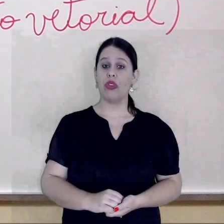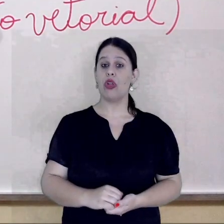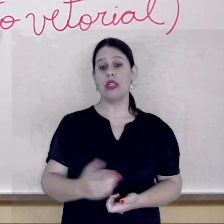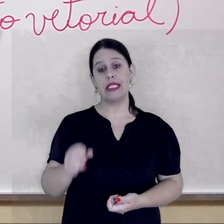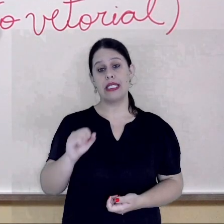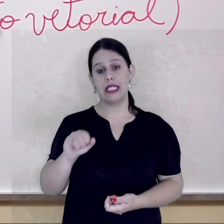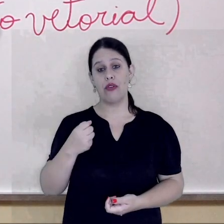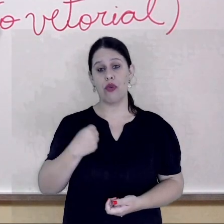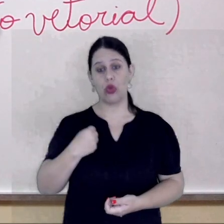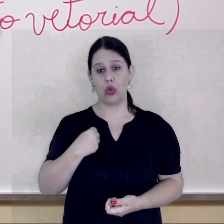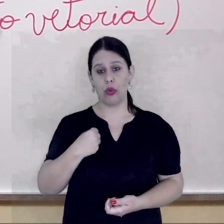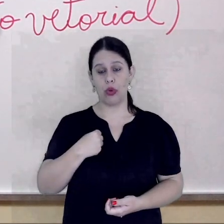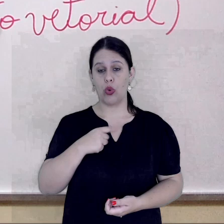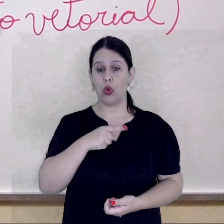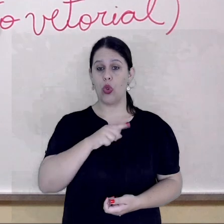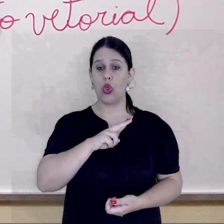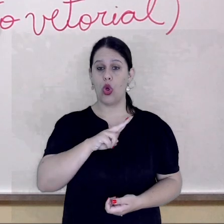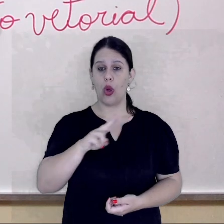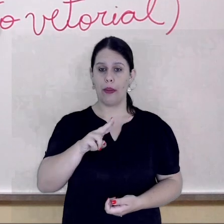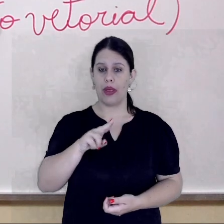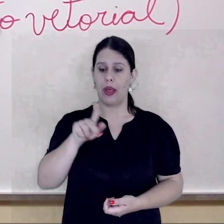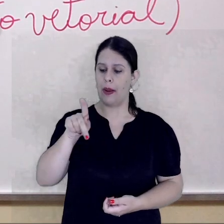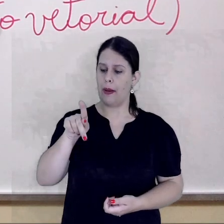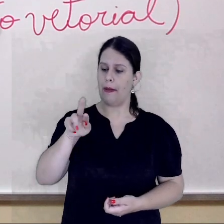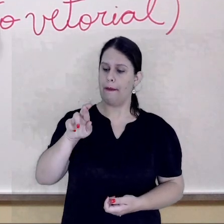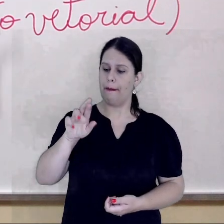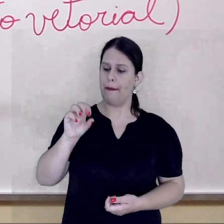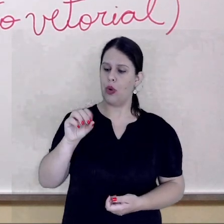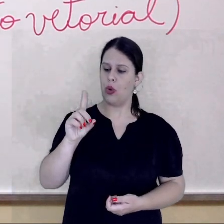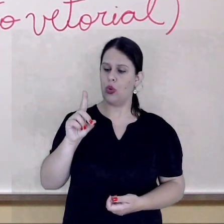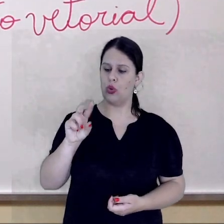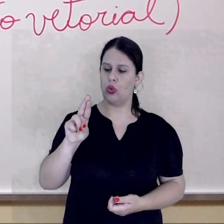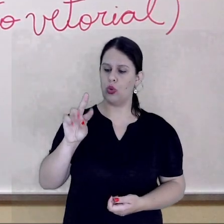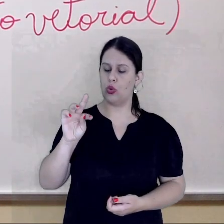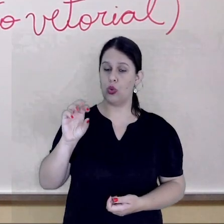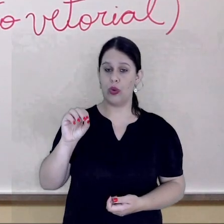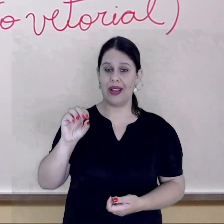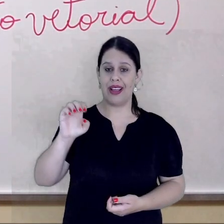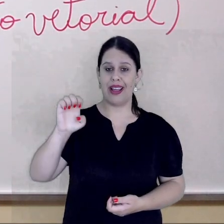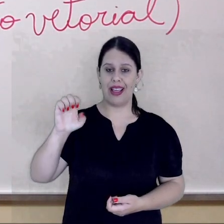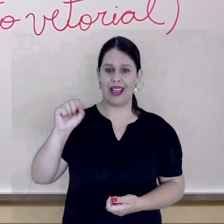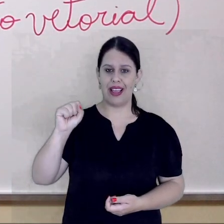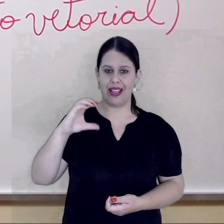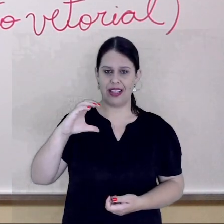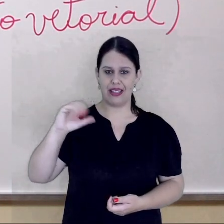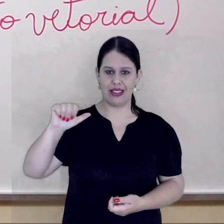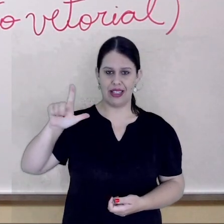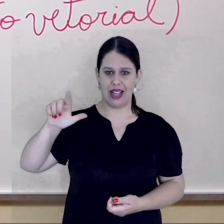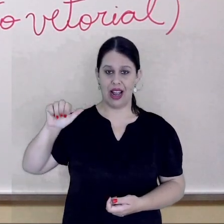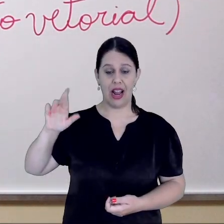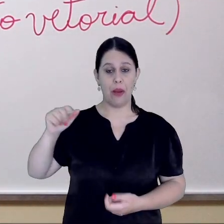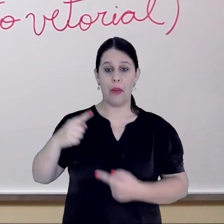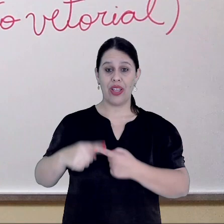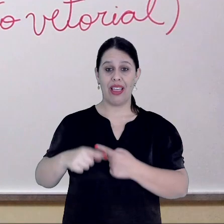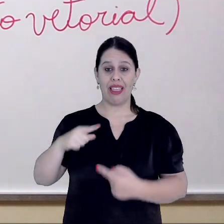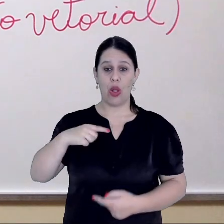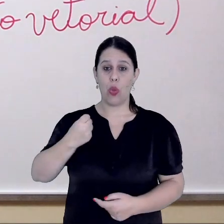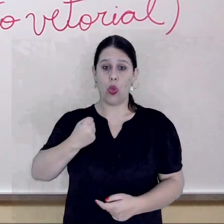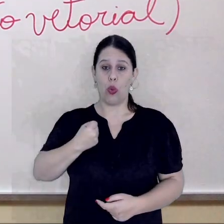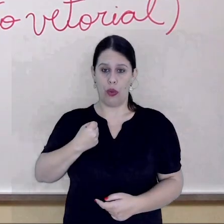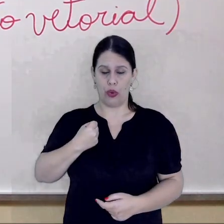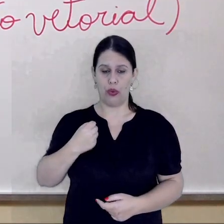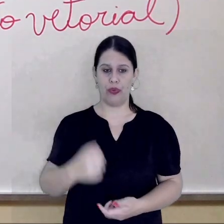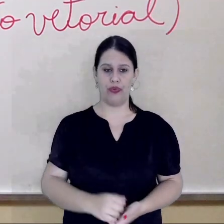de produto escalar, ok? Porque a gente obtém um número, então a gente chama de